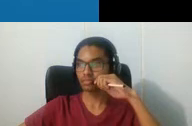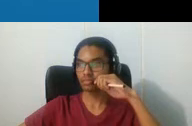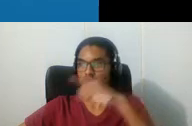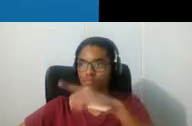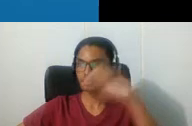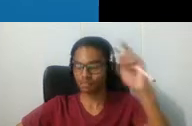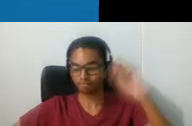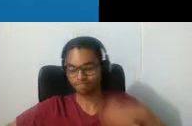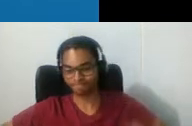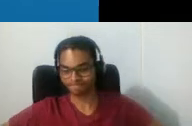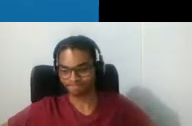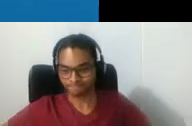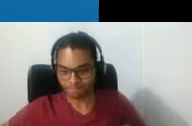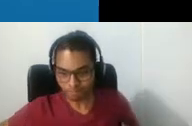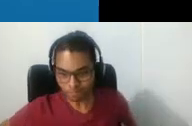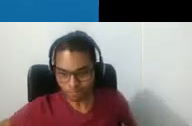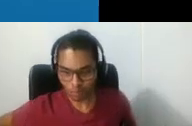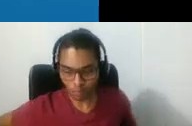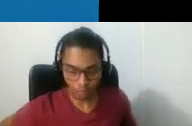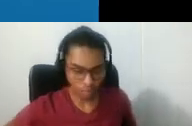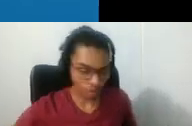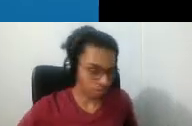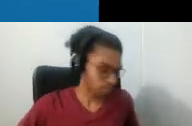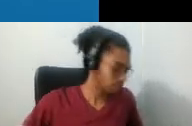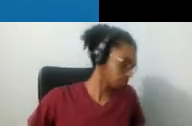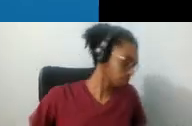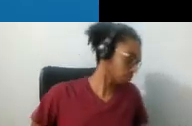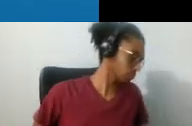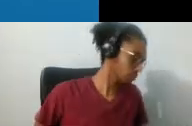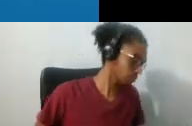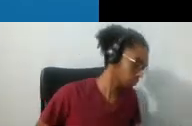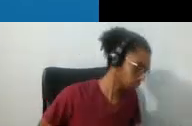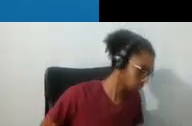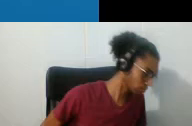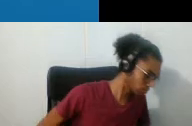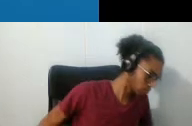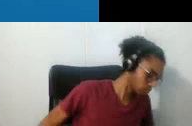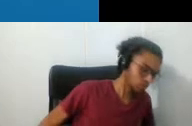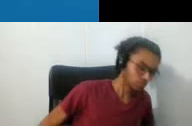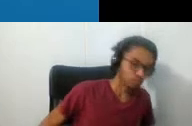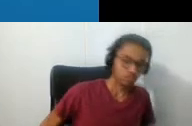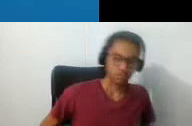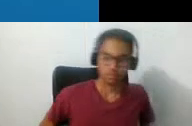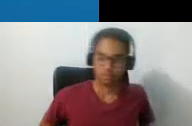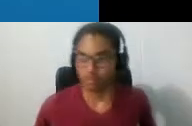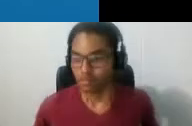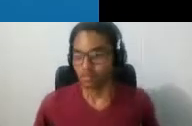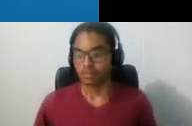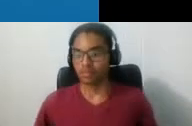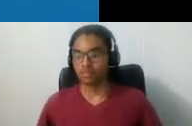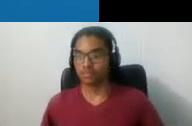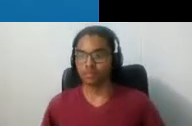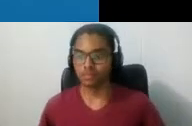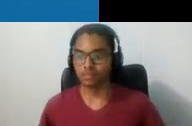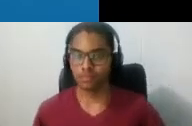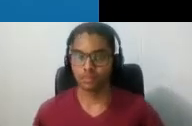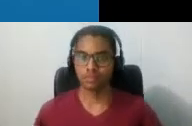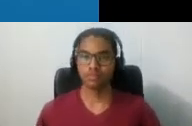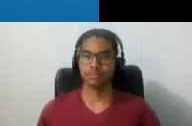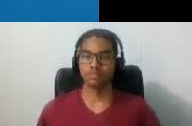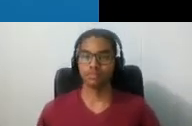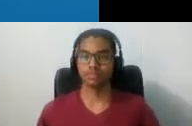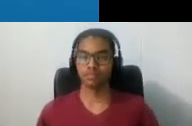lá milésimo de milímetro. Uma barra de aço já tem, de 1 metro, já